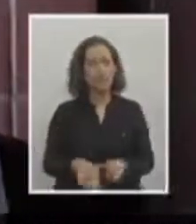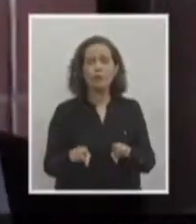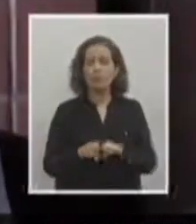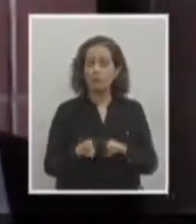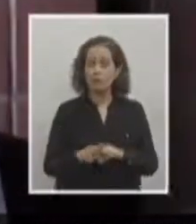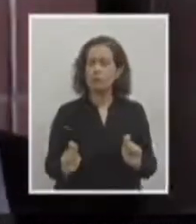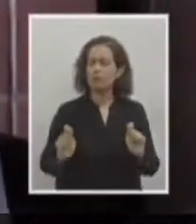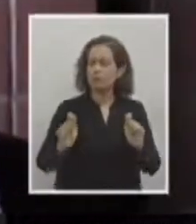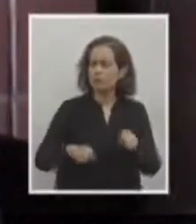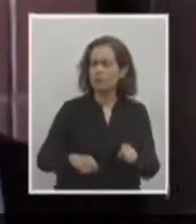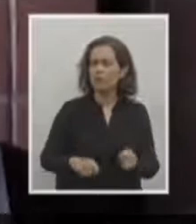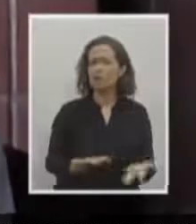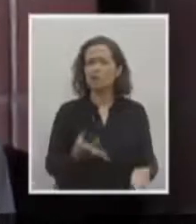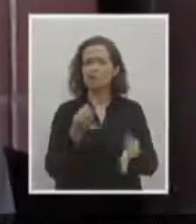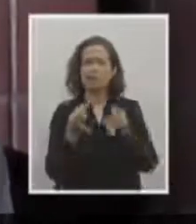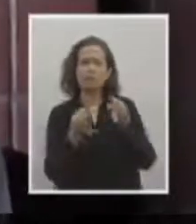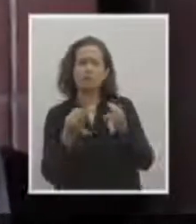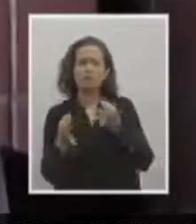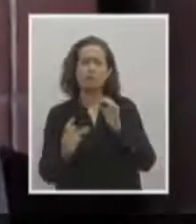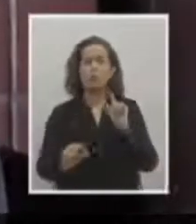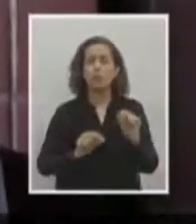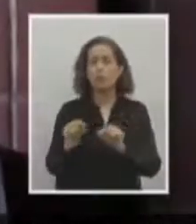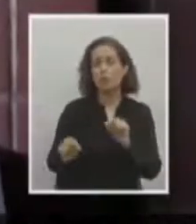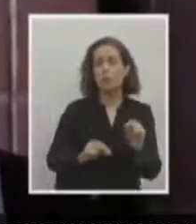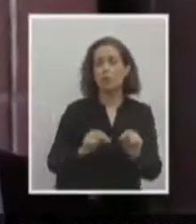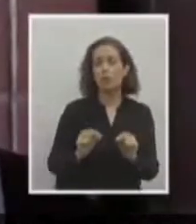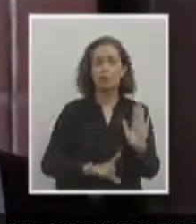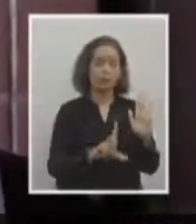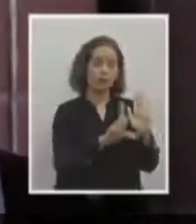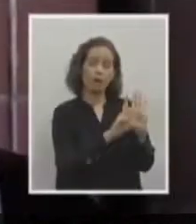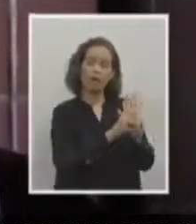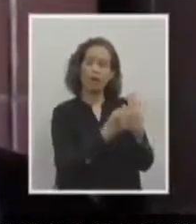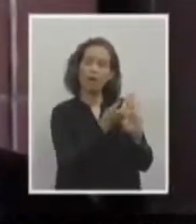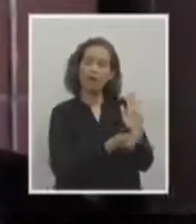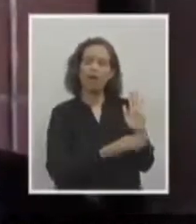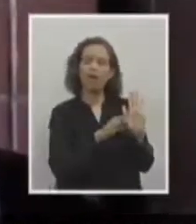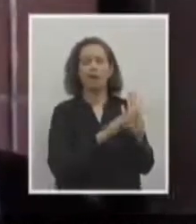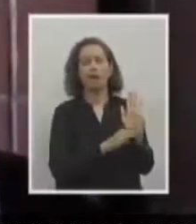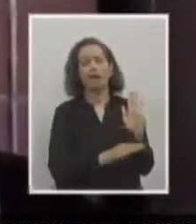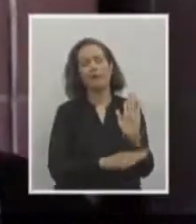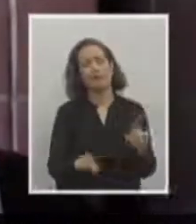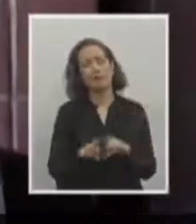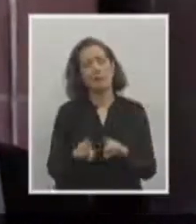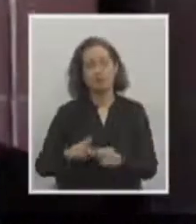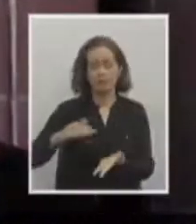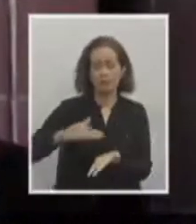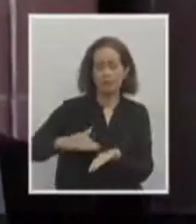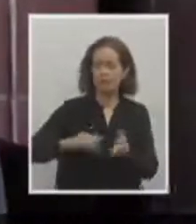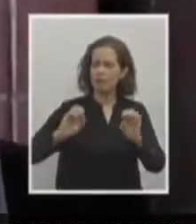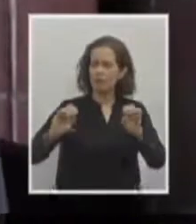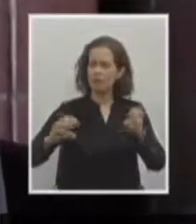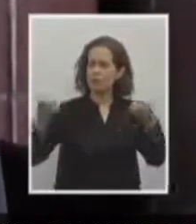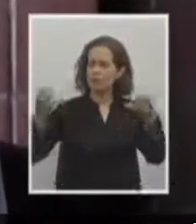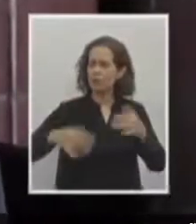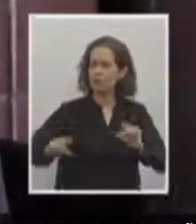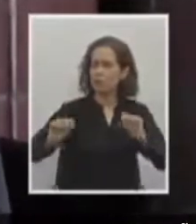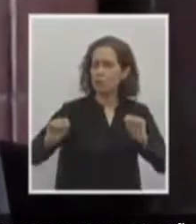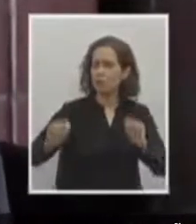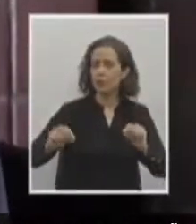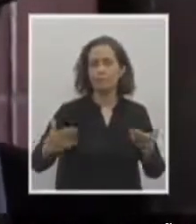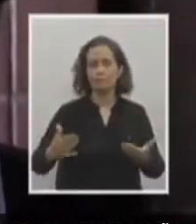em consideração a regulamentação vigente também pela Secretaria de Educação, que diz o seguinte: